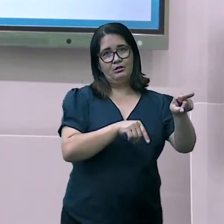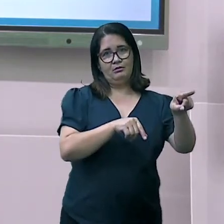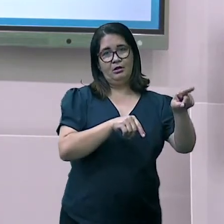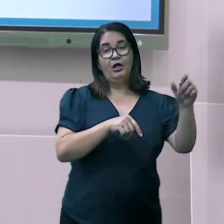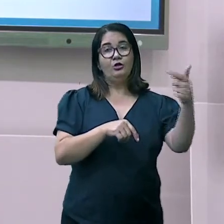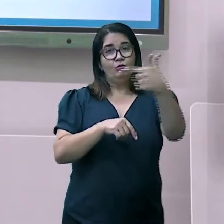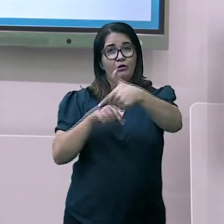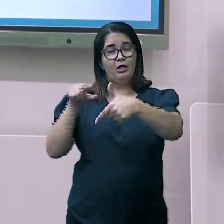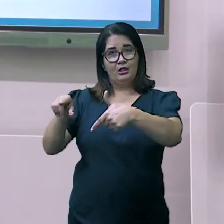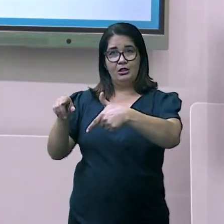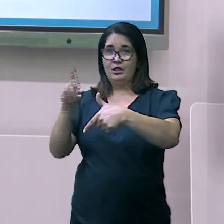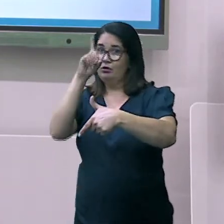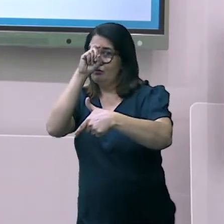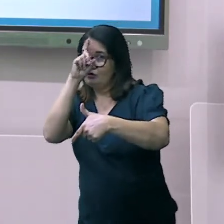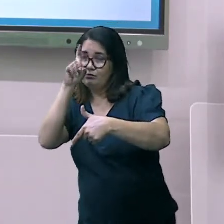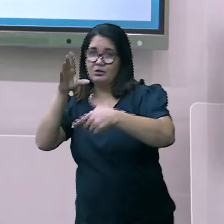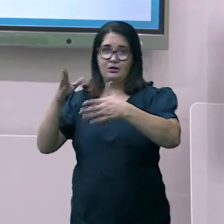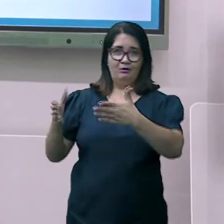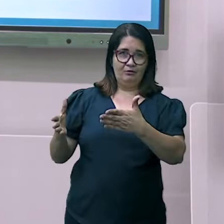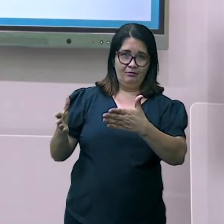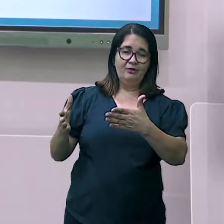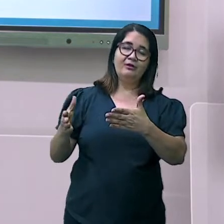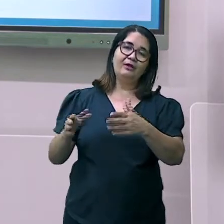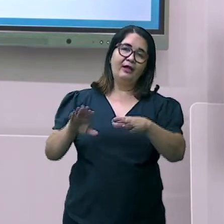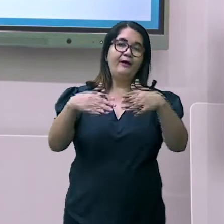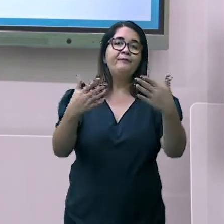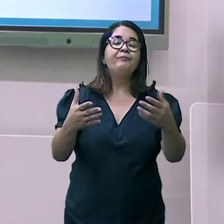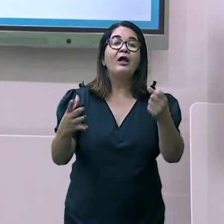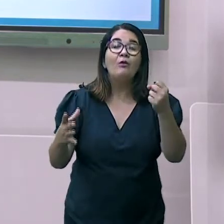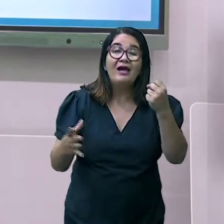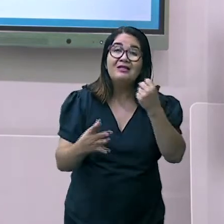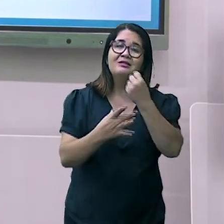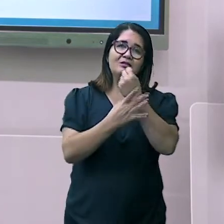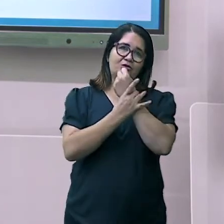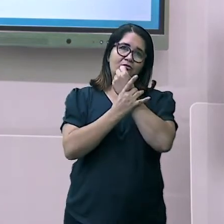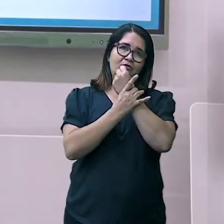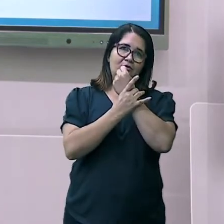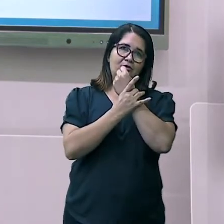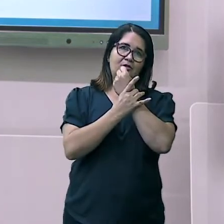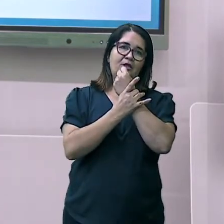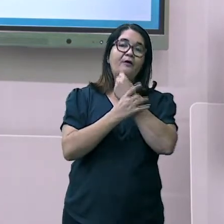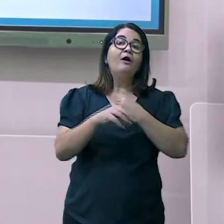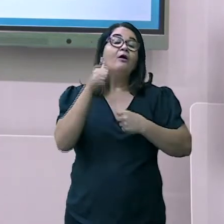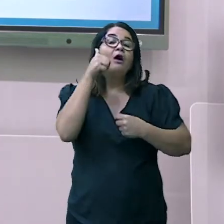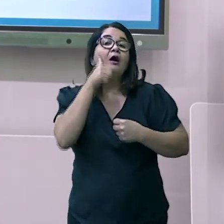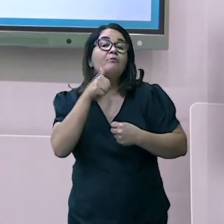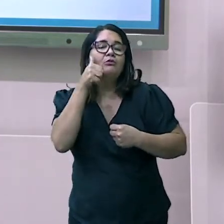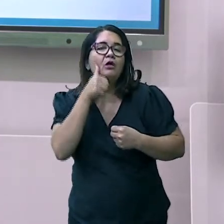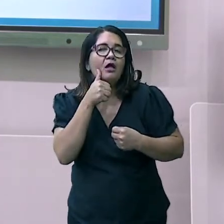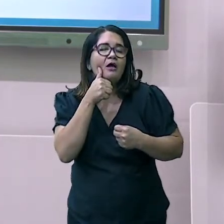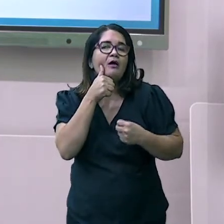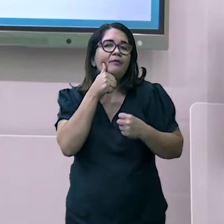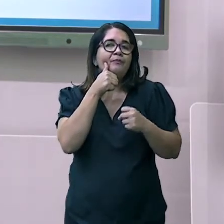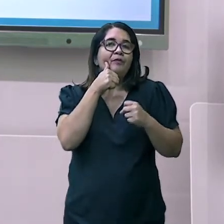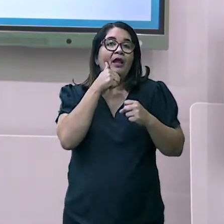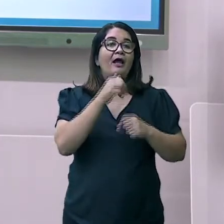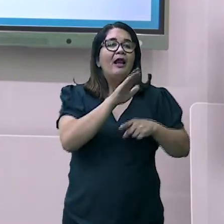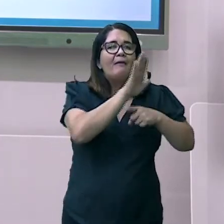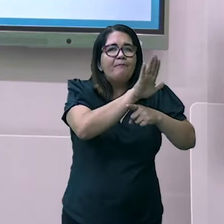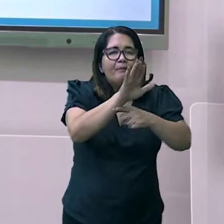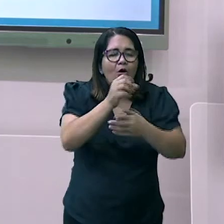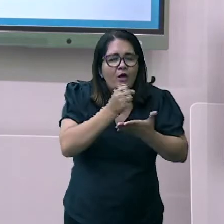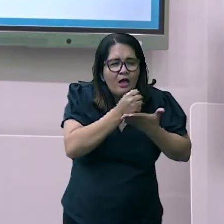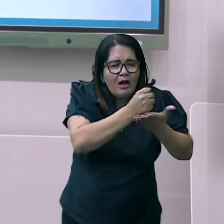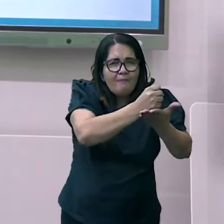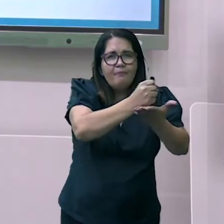que tem ali, que dá ali toda a segurança para aquele parto, né, para aquele casal